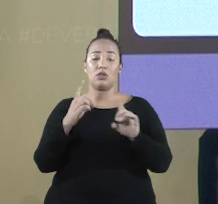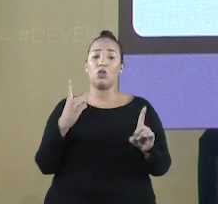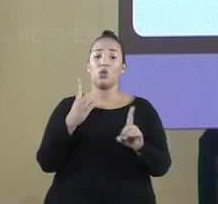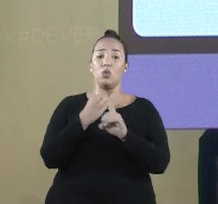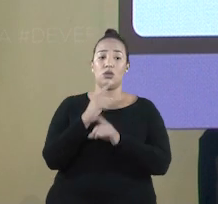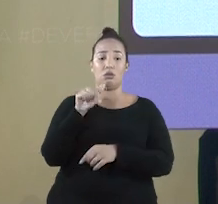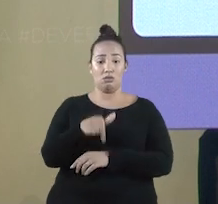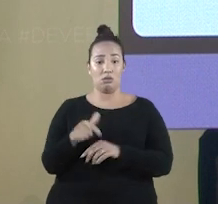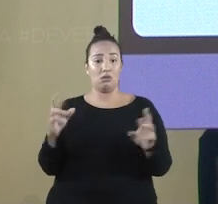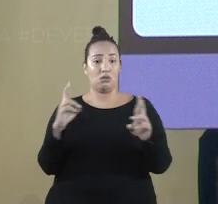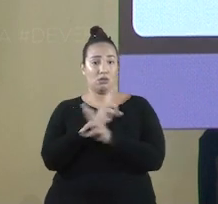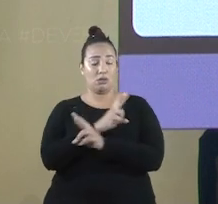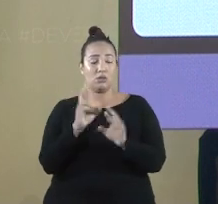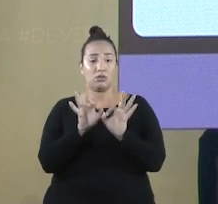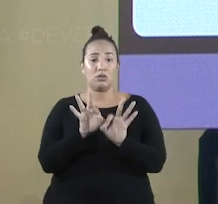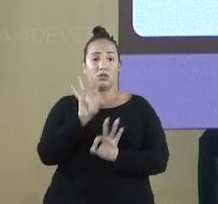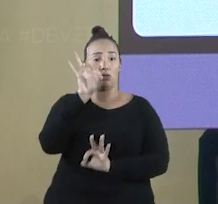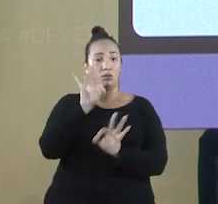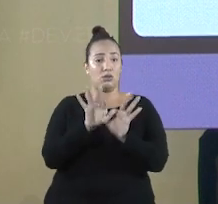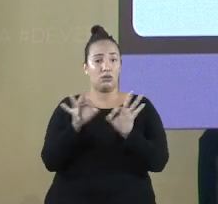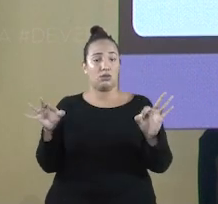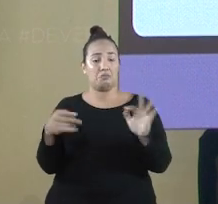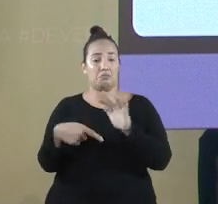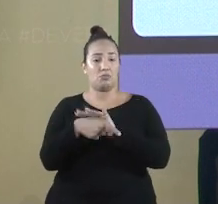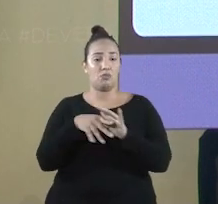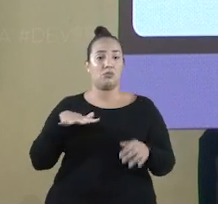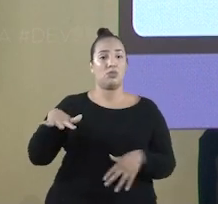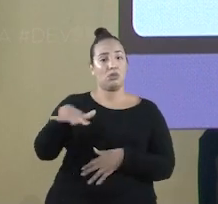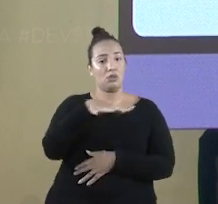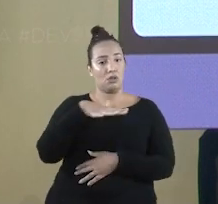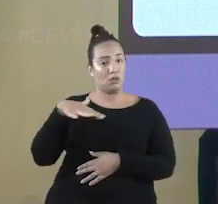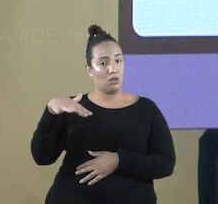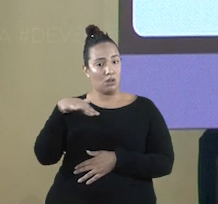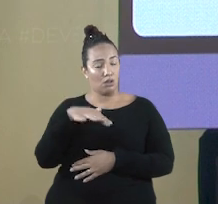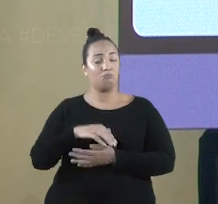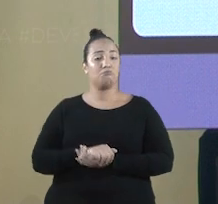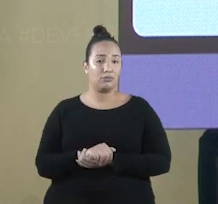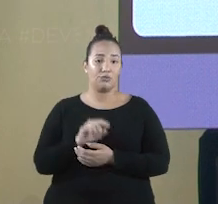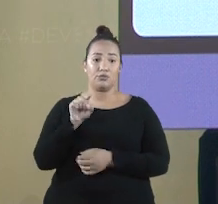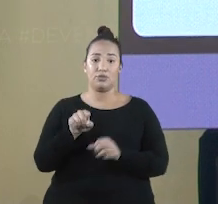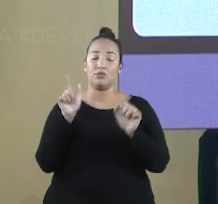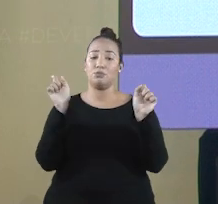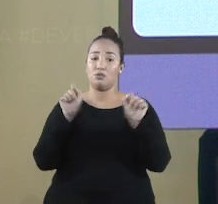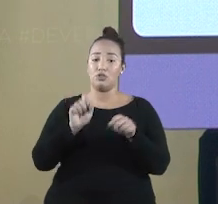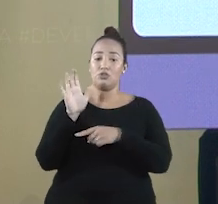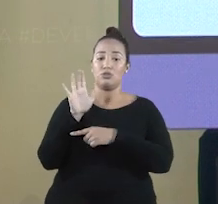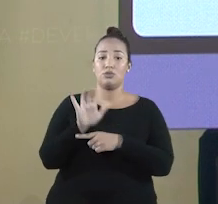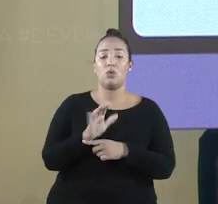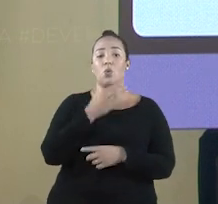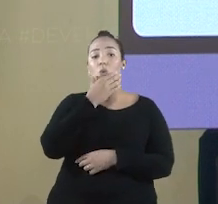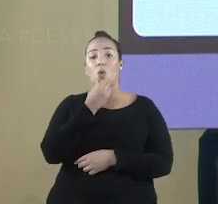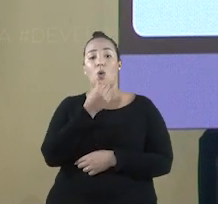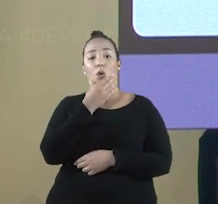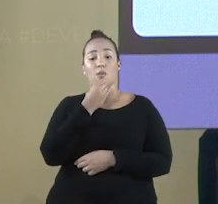meio dessas relações as medidas dos terrenos. E com isso, você poderá ajudar o Paulo